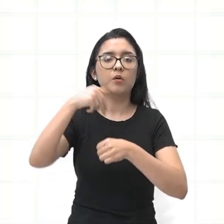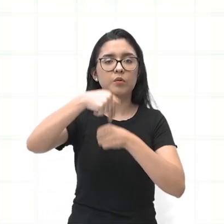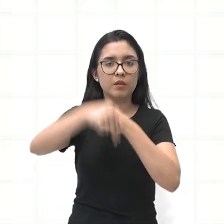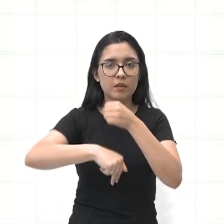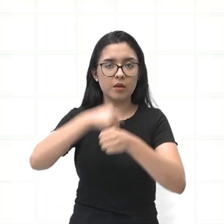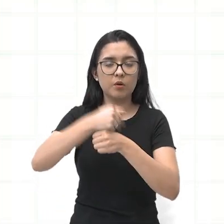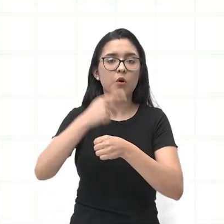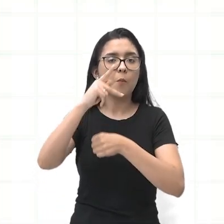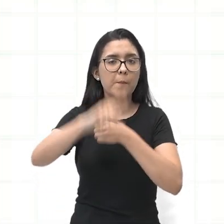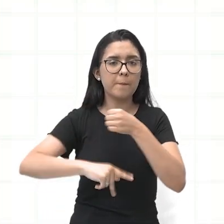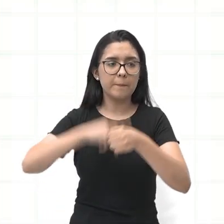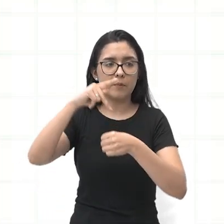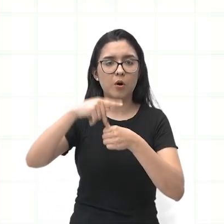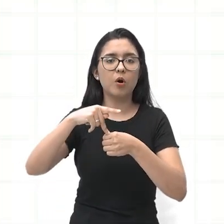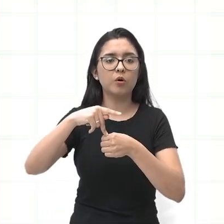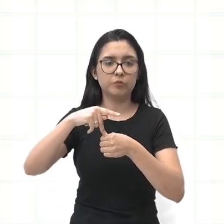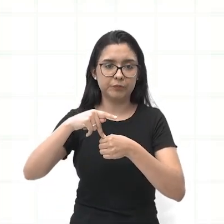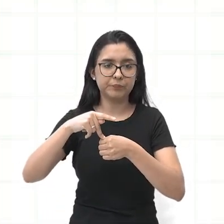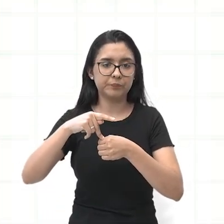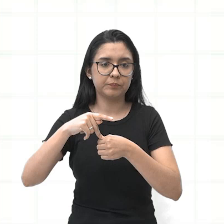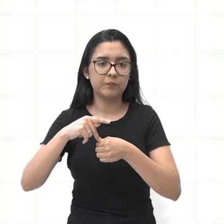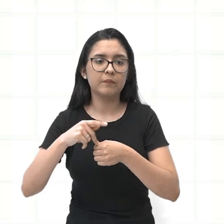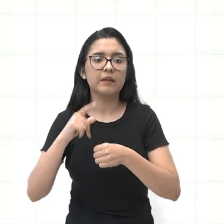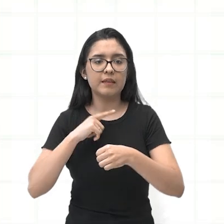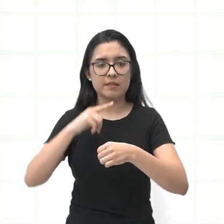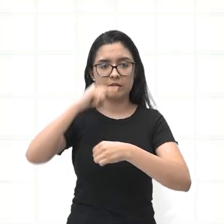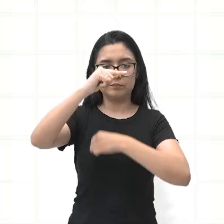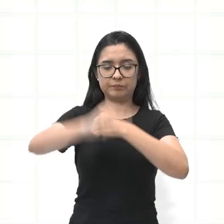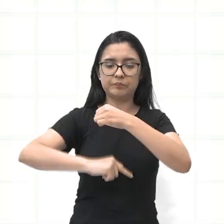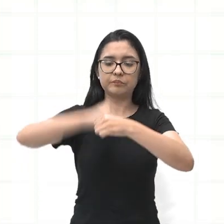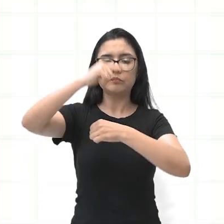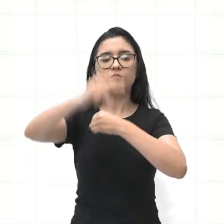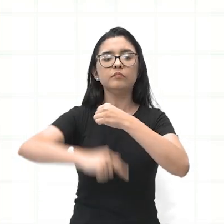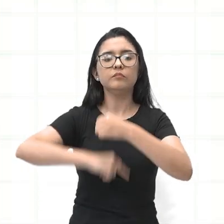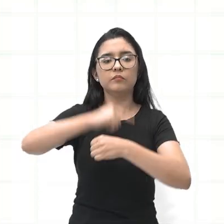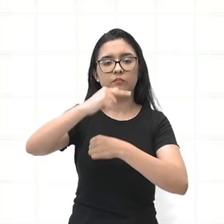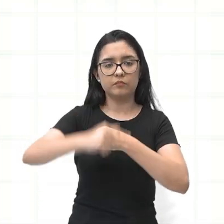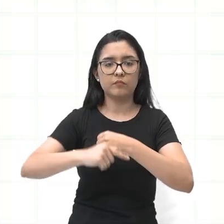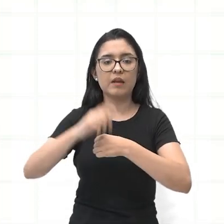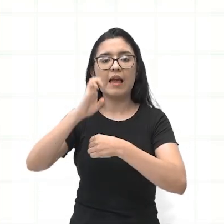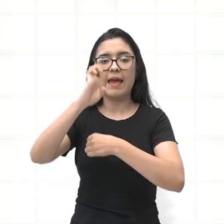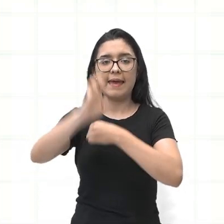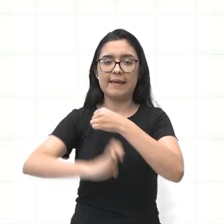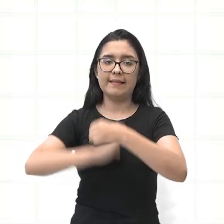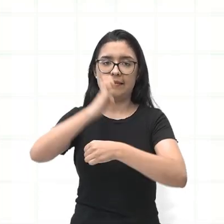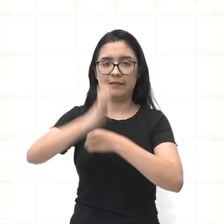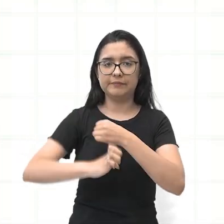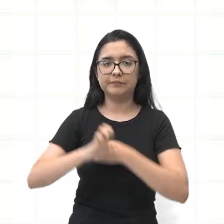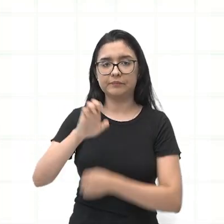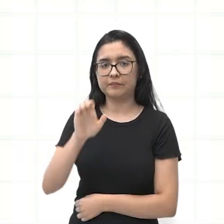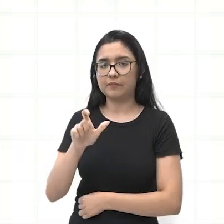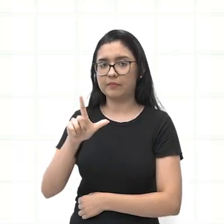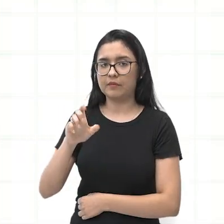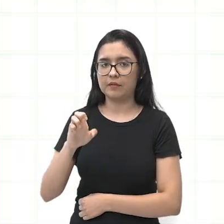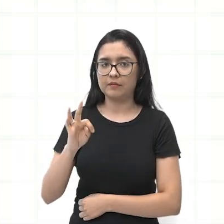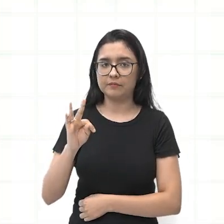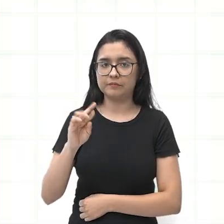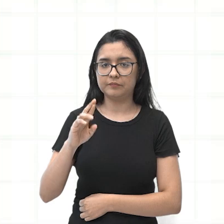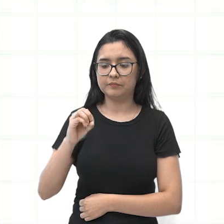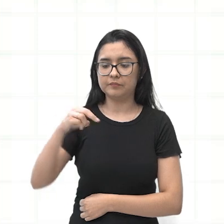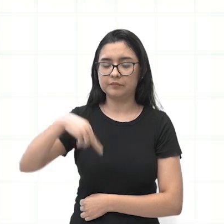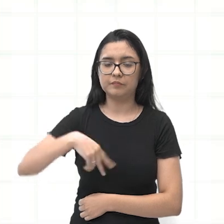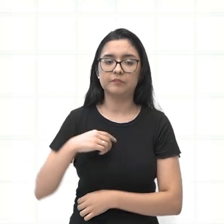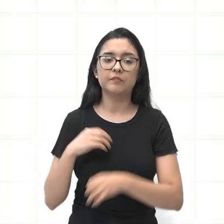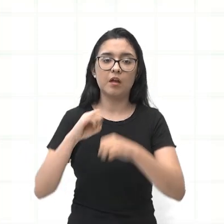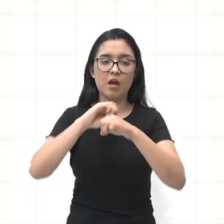o próton, e nessa camadinha aí que fica circulando, nós vamos ter os elétrons. A molécula é a